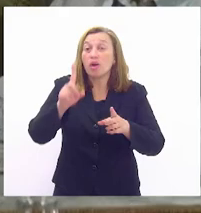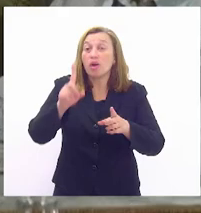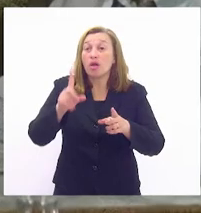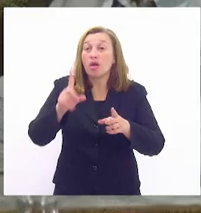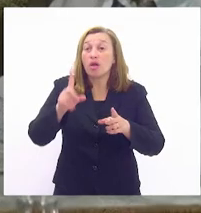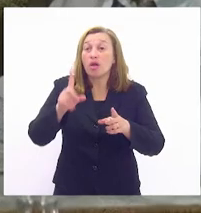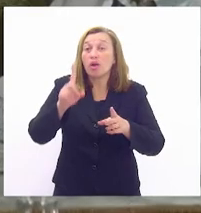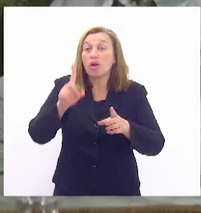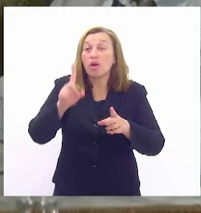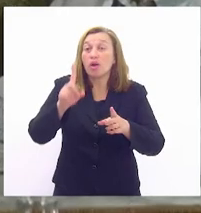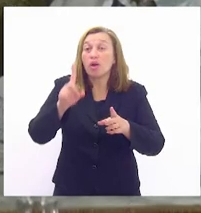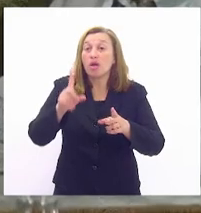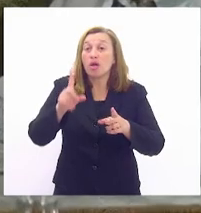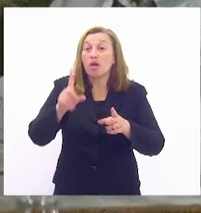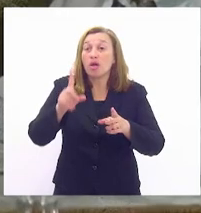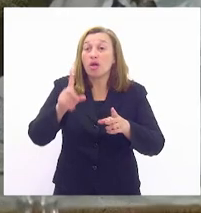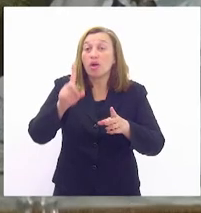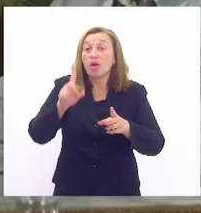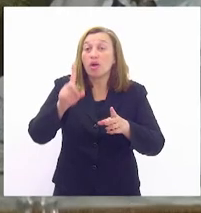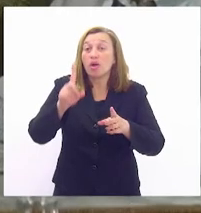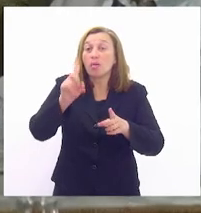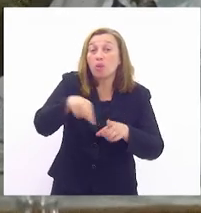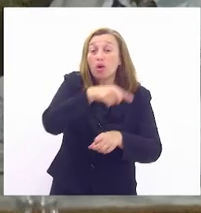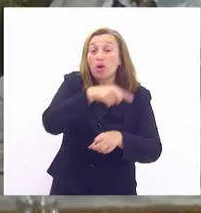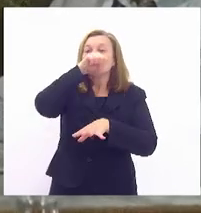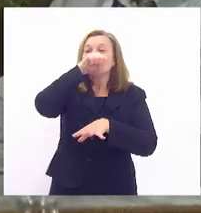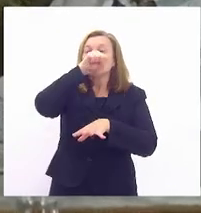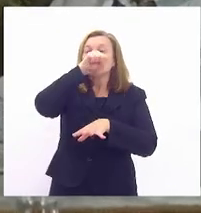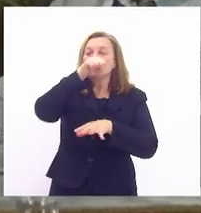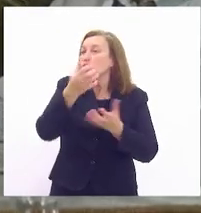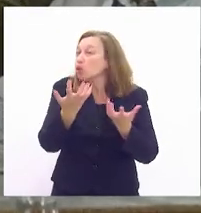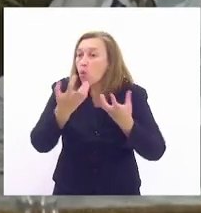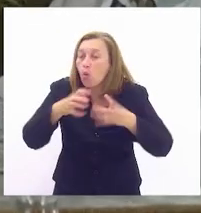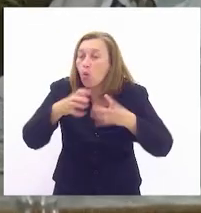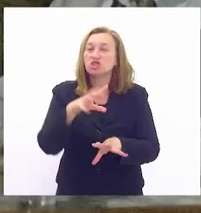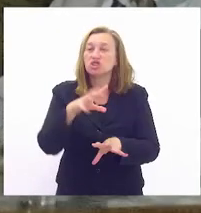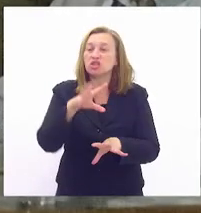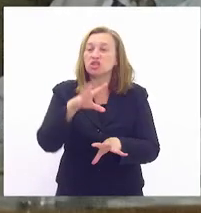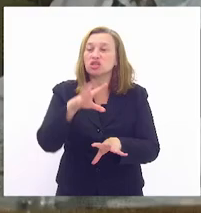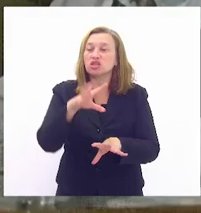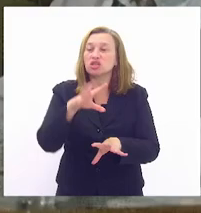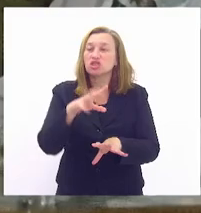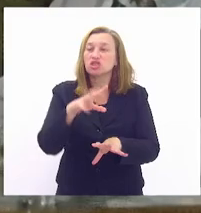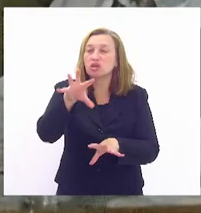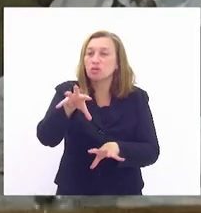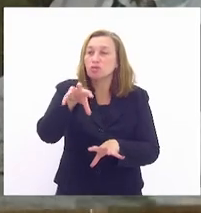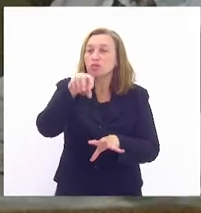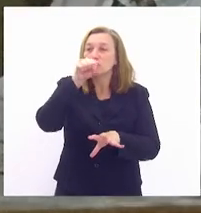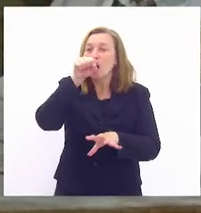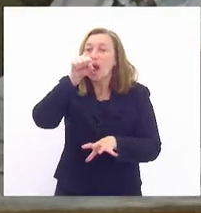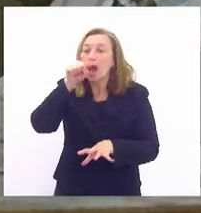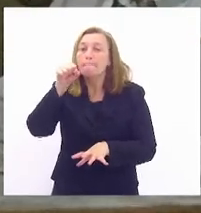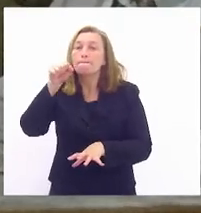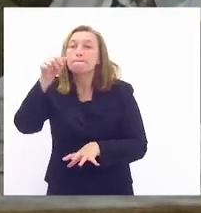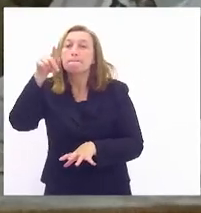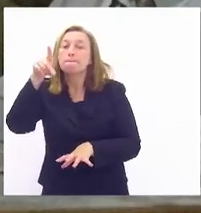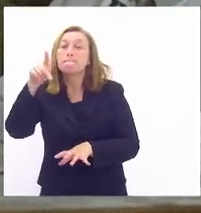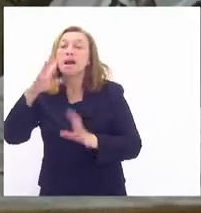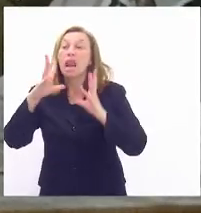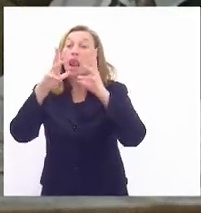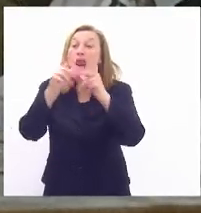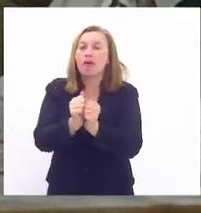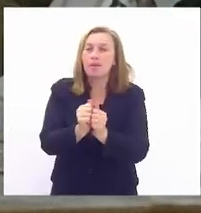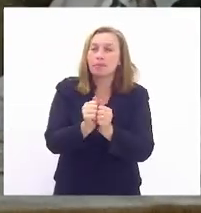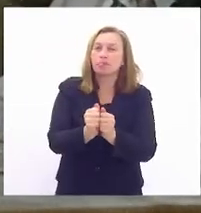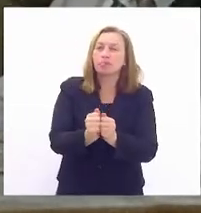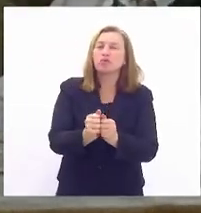agora estão proibindo a gente de respirar. Não querem que a gente seja um oxigênio puro. Muito também me